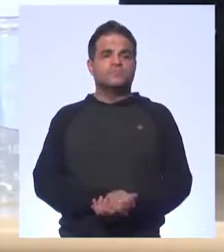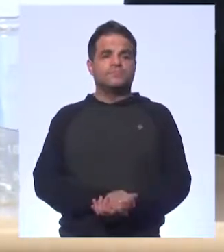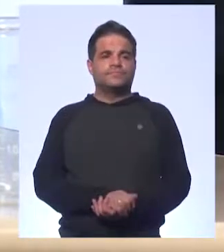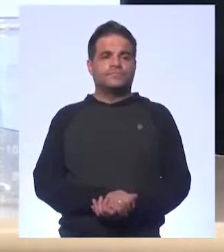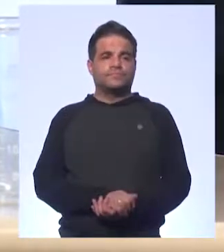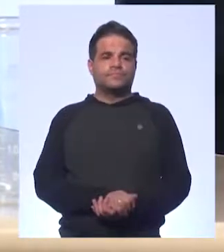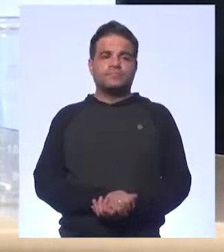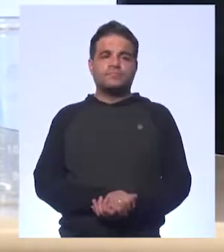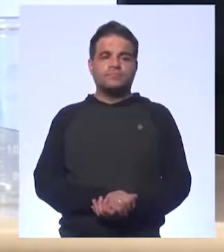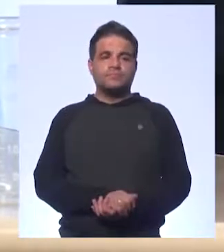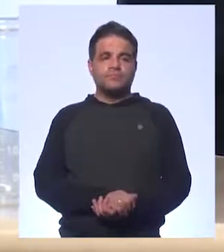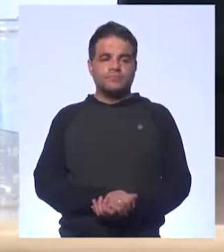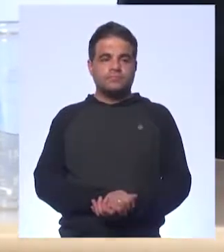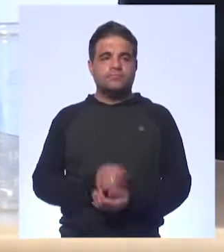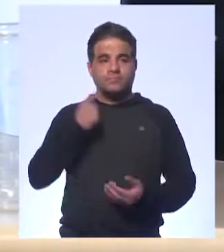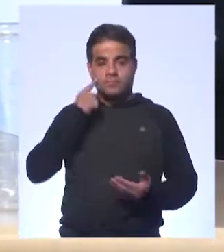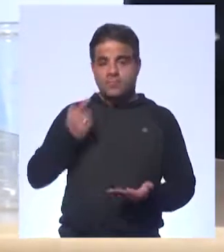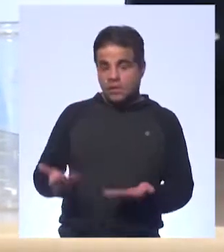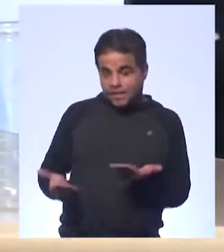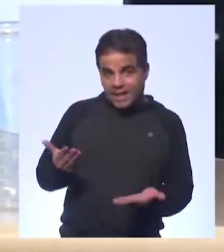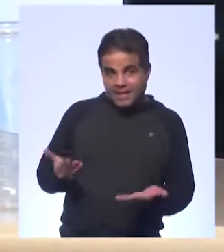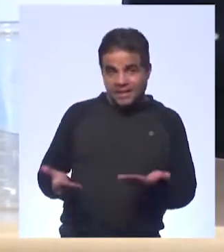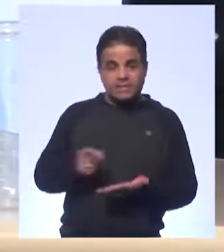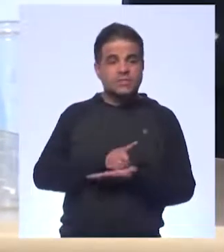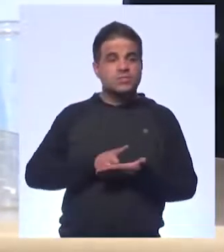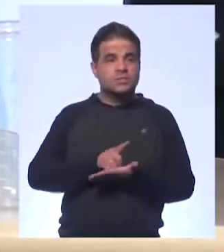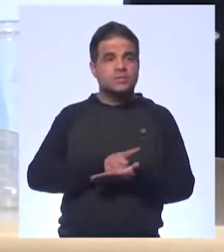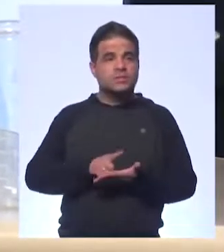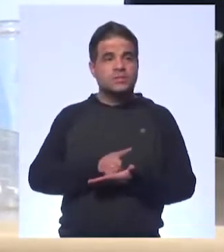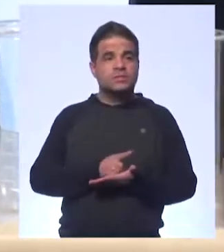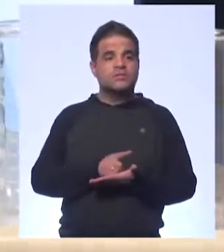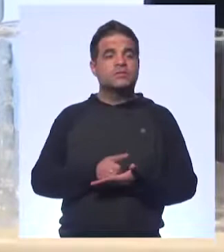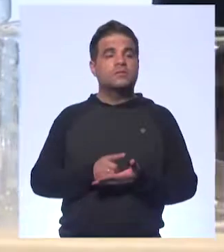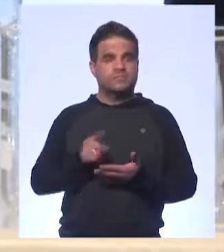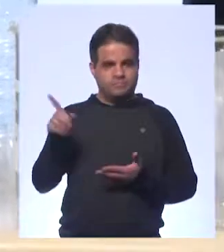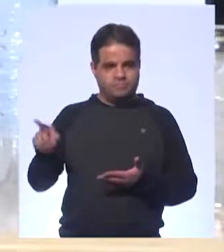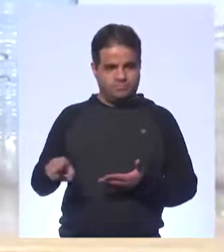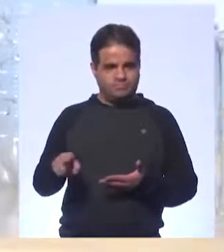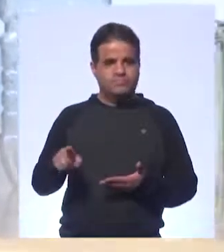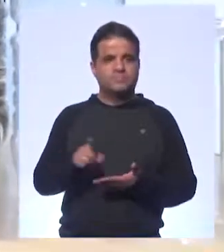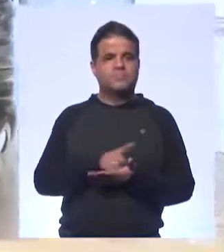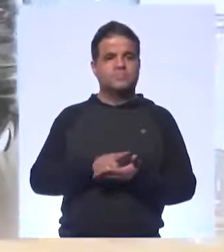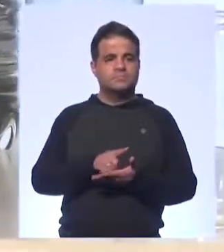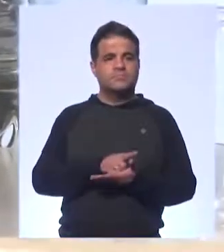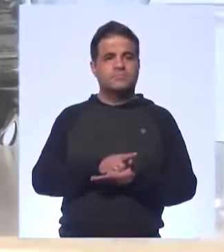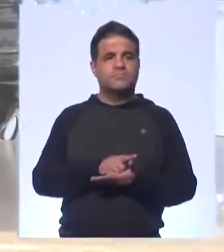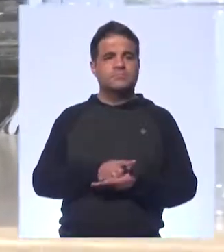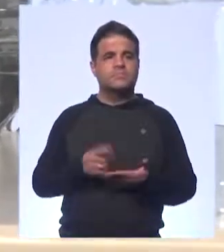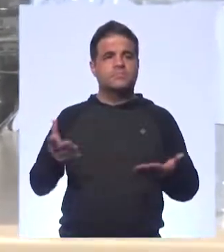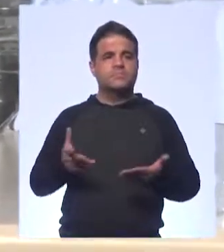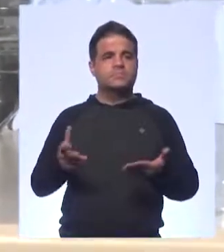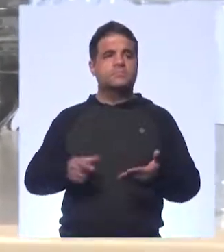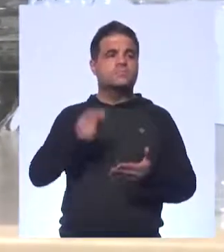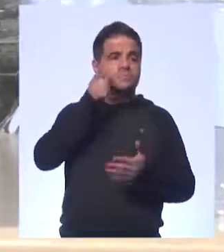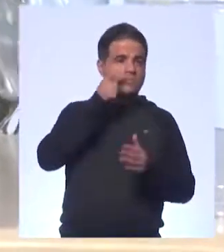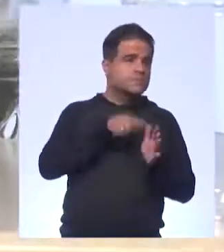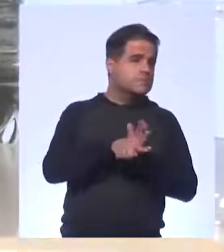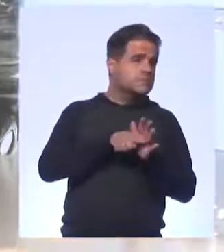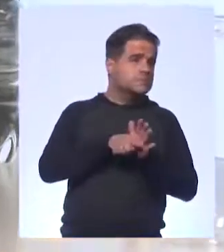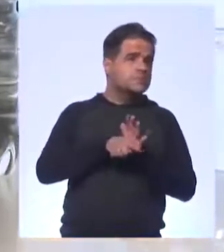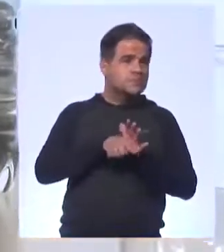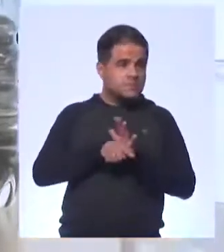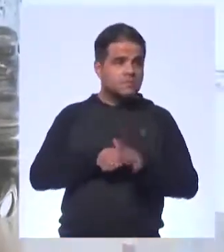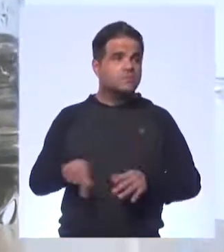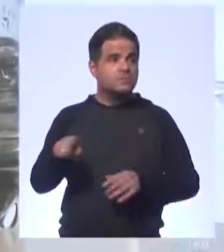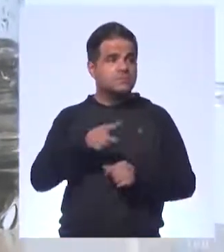Isso, né? Que tem uma balança digital aqui, que é... Que é a balança de precisão, né? Isso. Aí a gente vai verificar aqui, né?